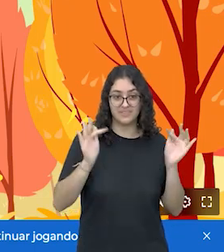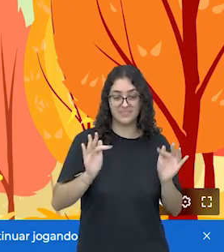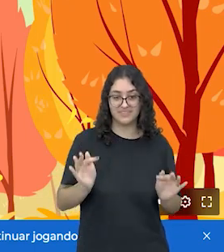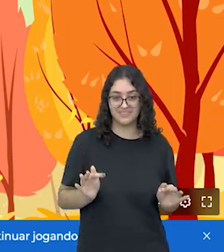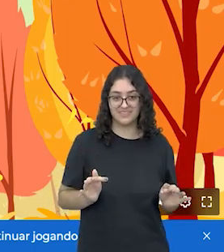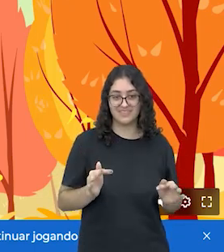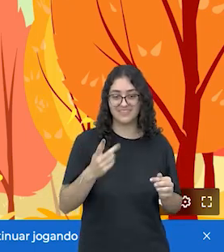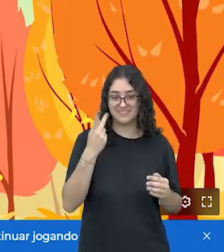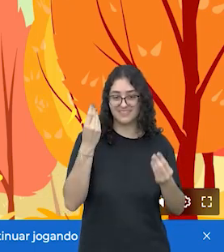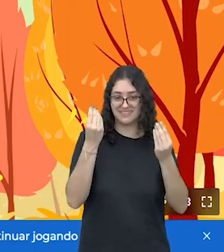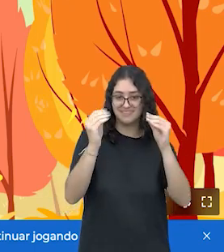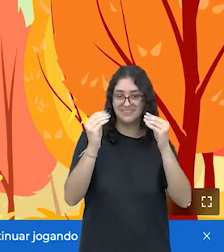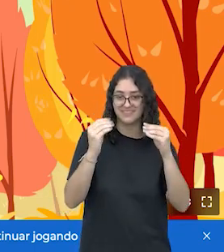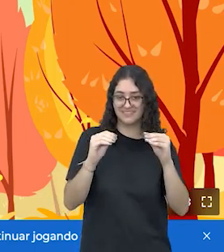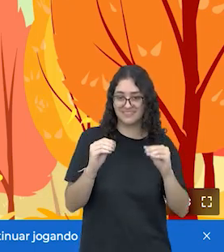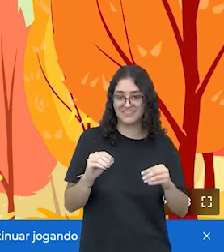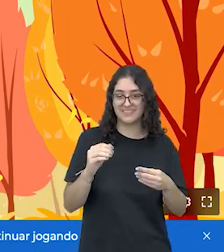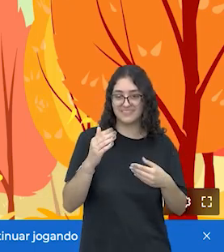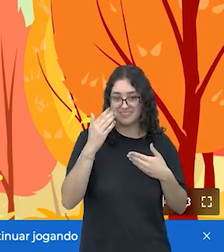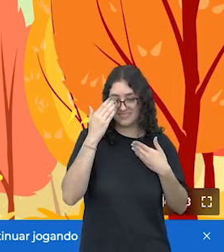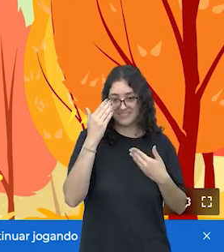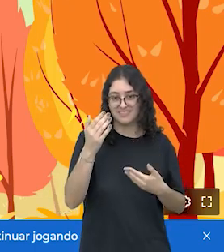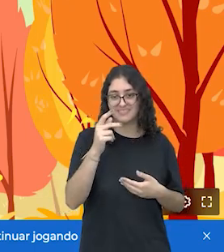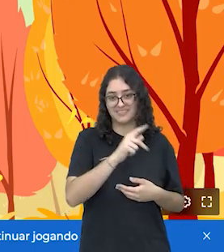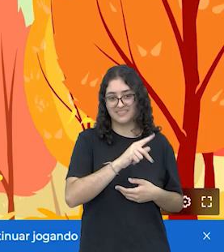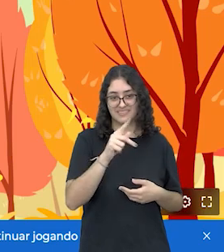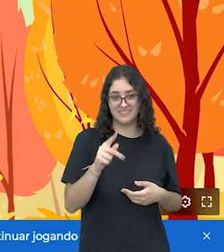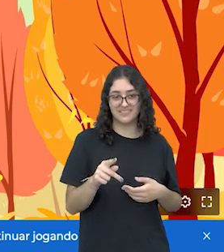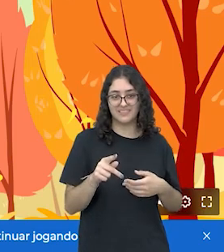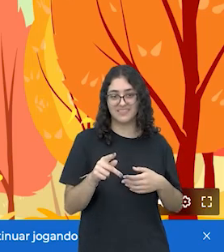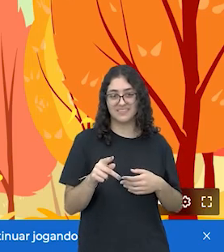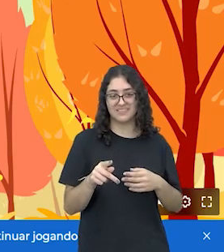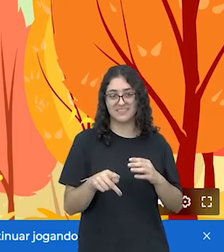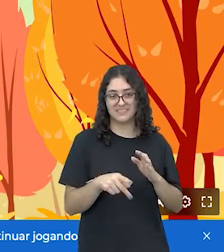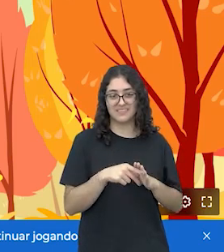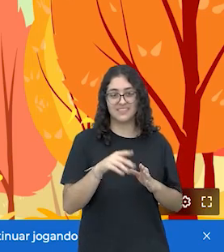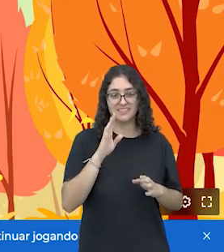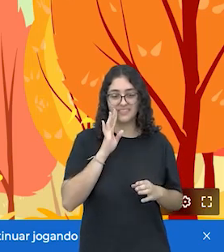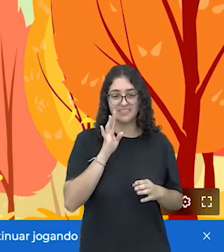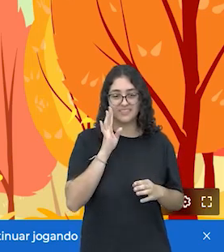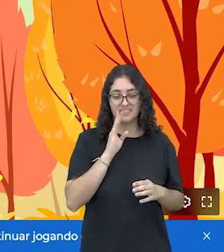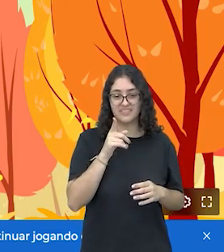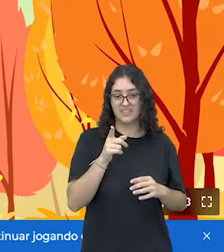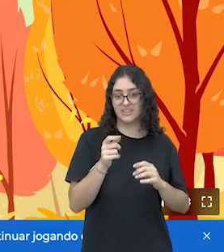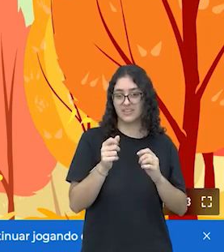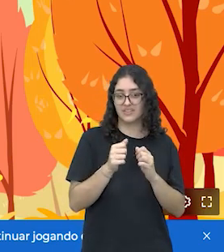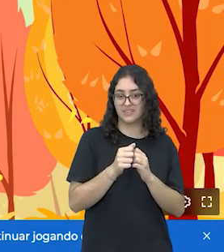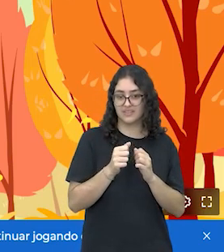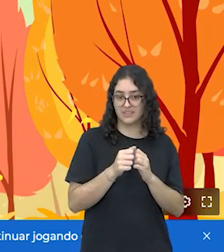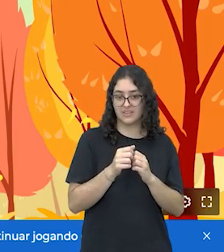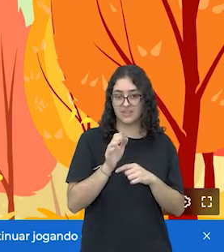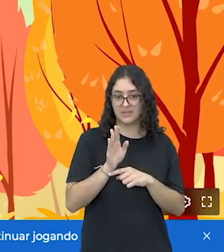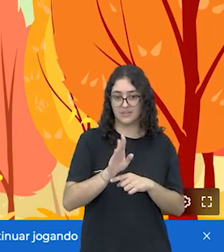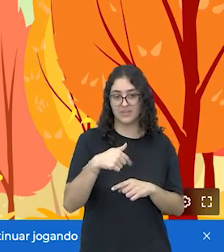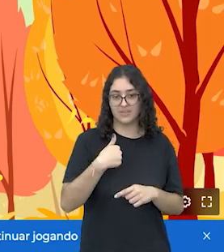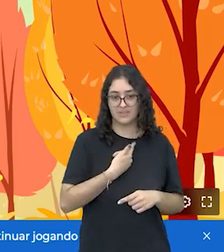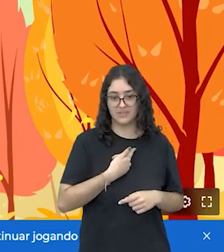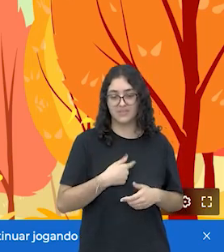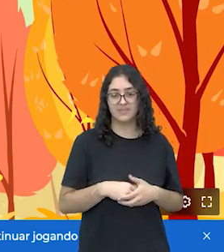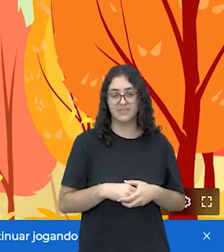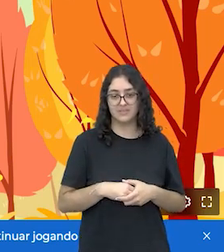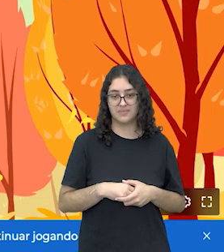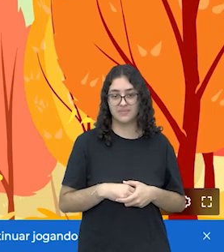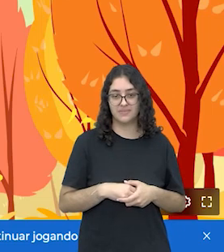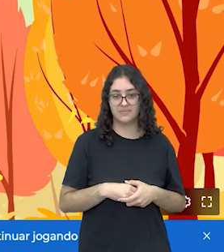eles colocam. Muito obrigada, professores, pela... Nossa, muito legal vocês estarem aí auxiliando a gente. Coloca